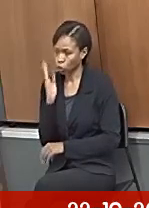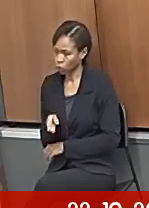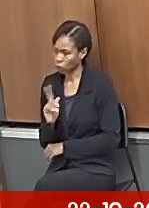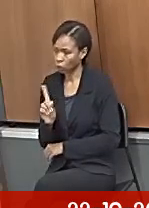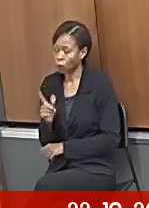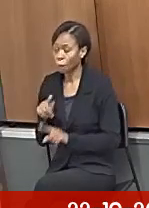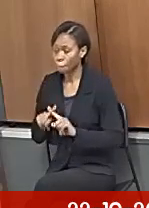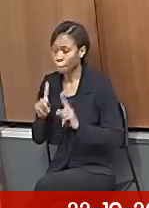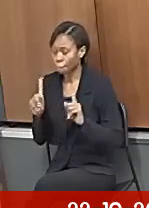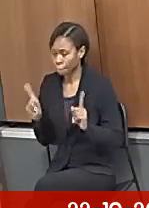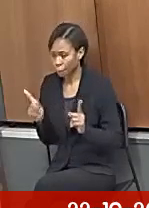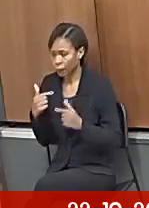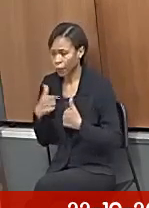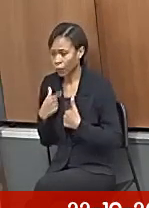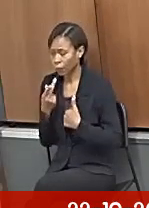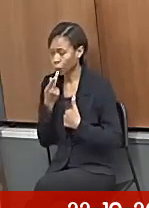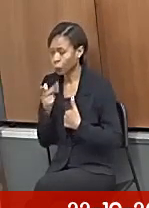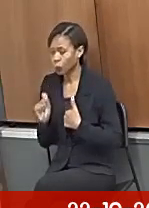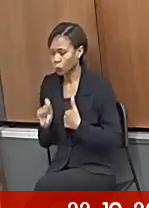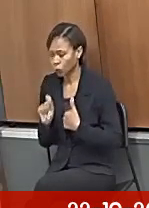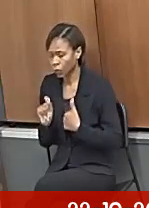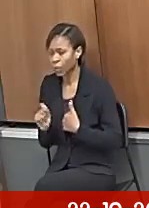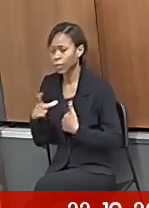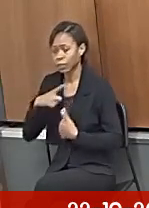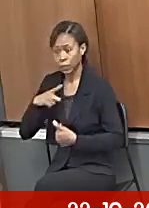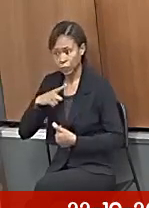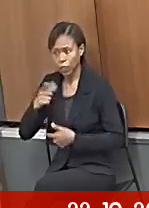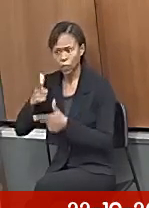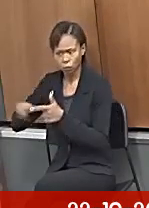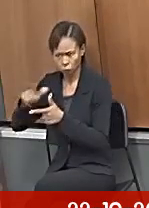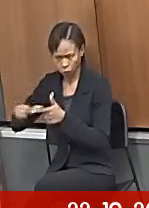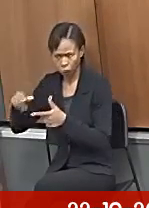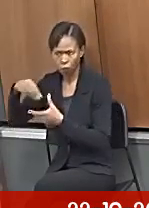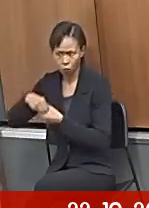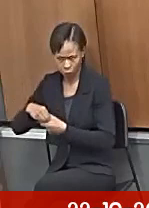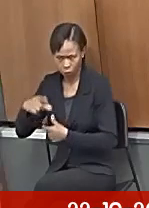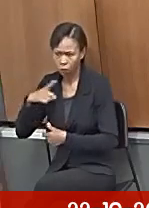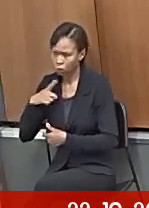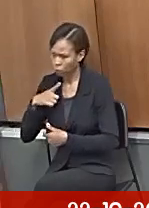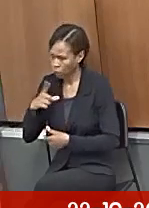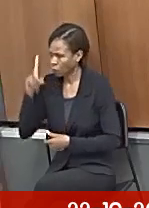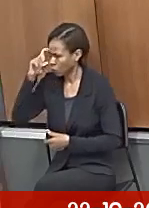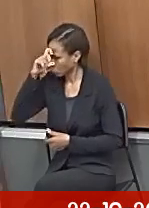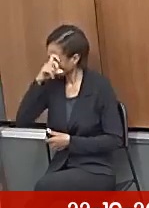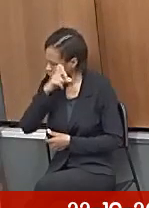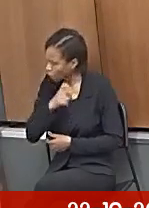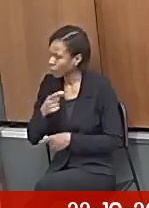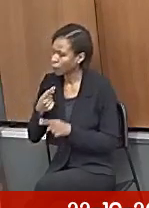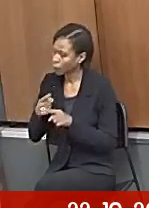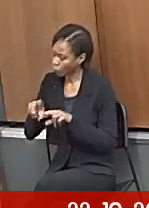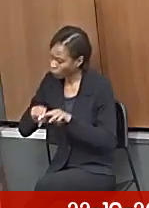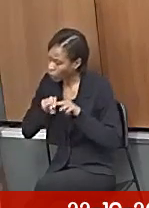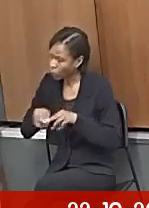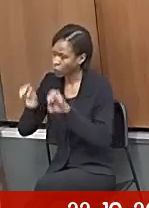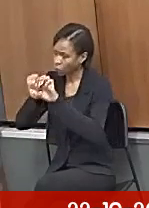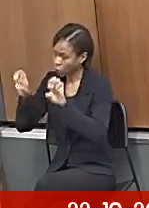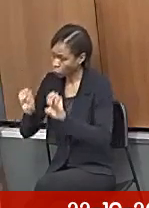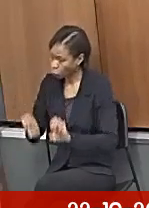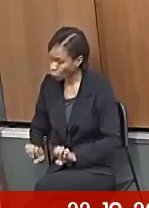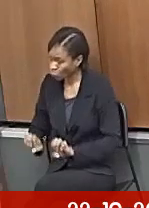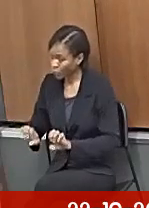diretamente. Mas eu digo que existe dificuldade? Existe. Existe dificuldade